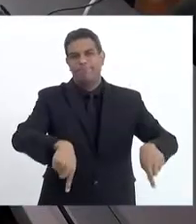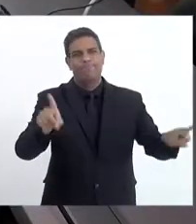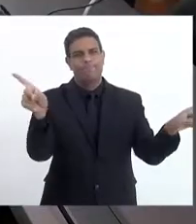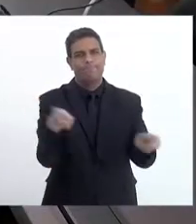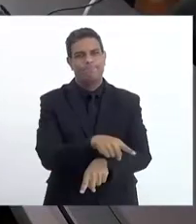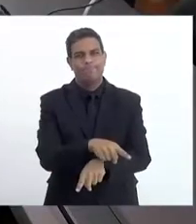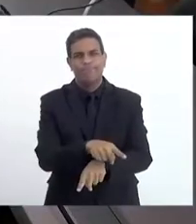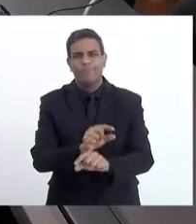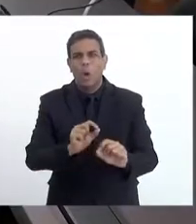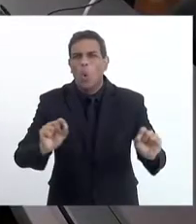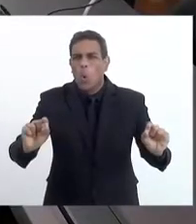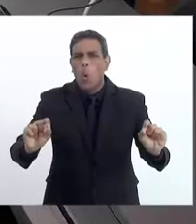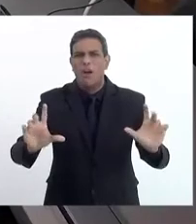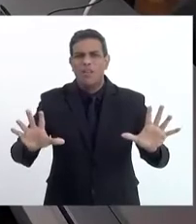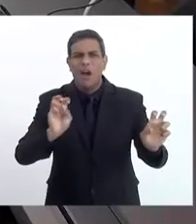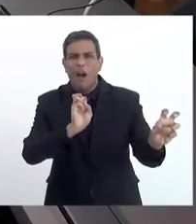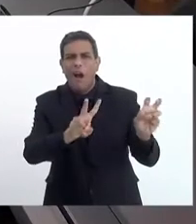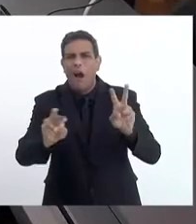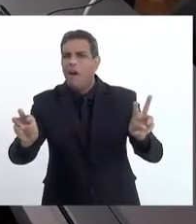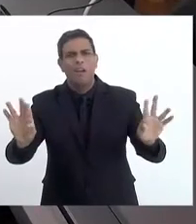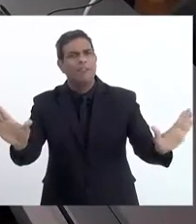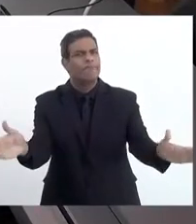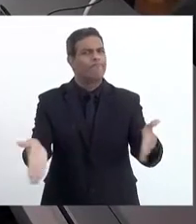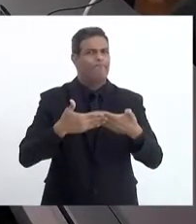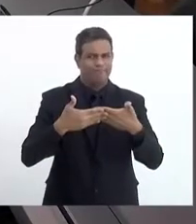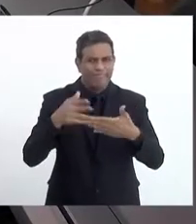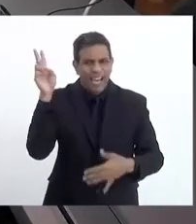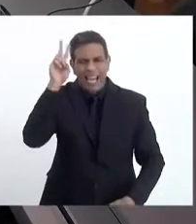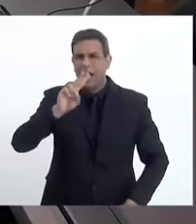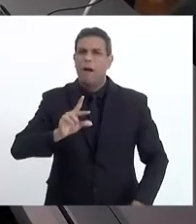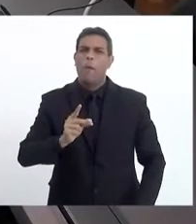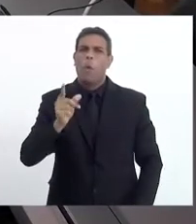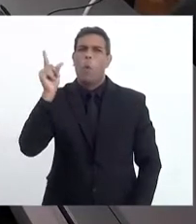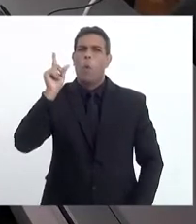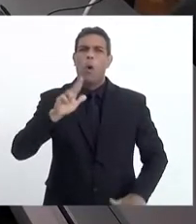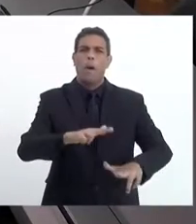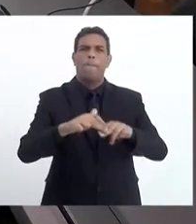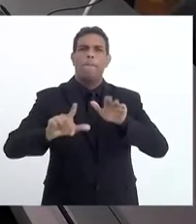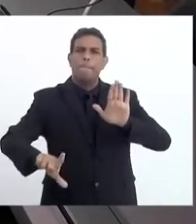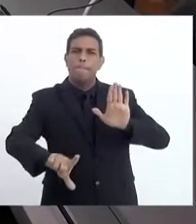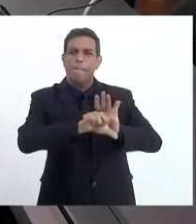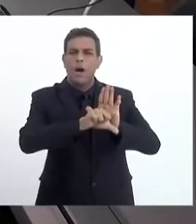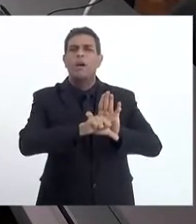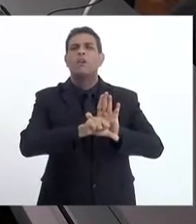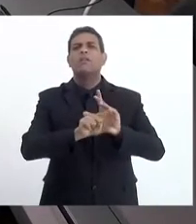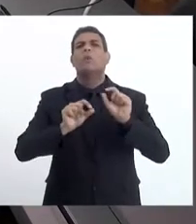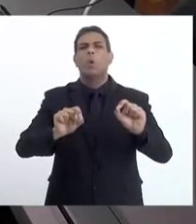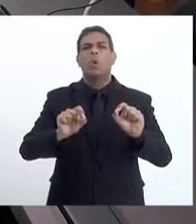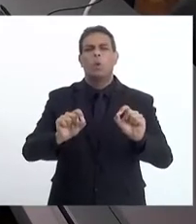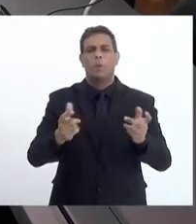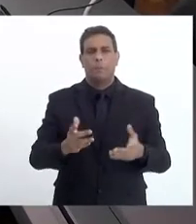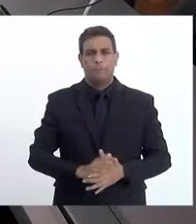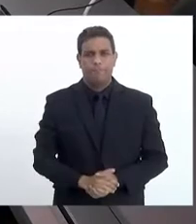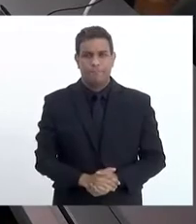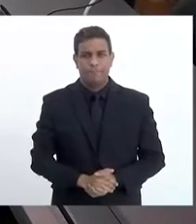Porque é um tema recorrente. Mas Vossa Excelência vai pedir então vista. Só pedir de vista. Ok, pedir de vista, deputado Luiz Paulo,